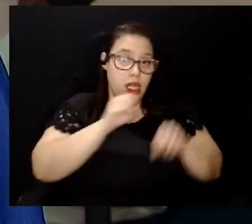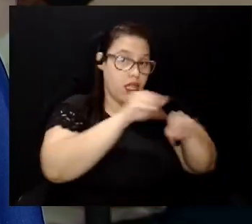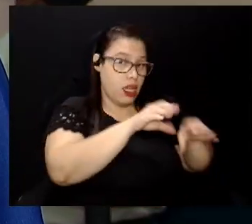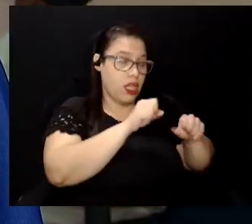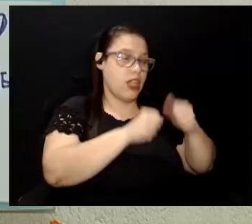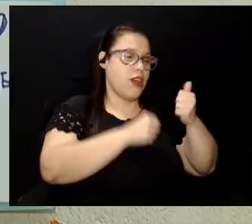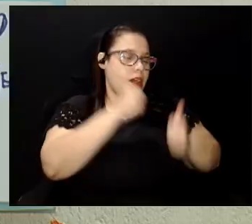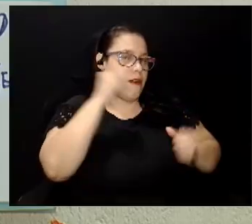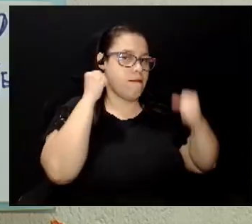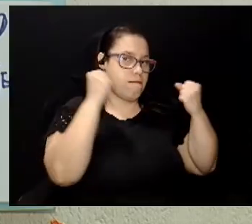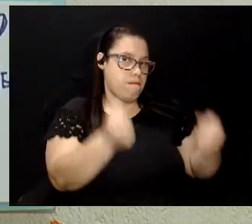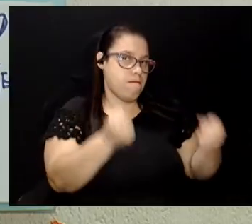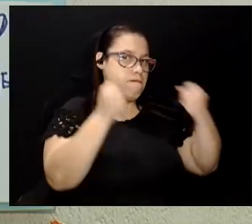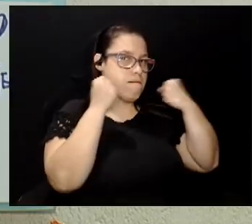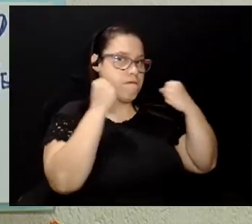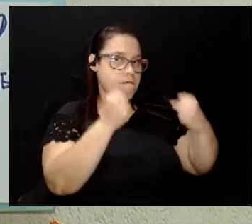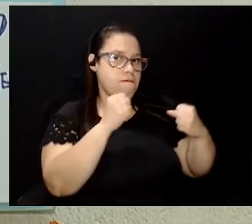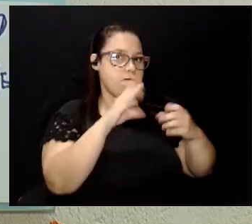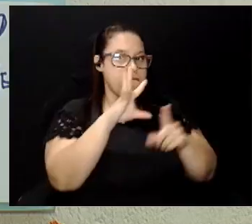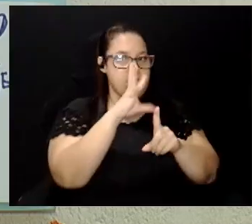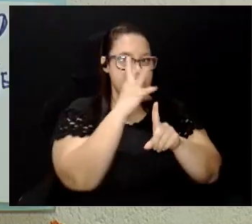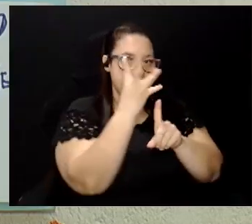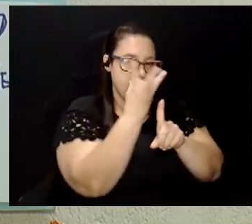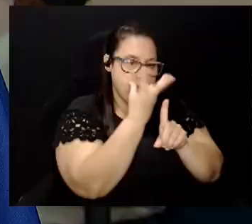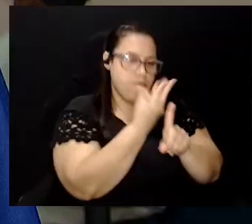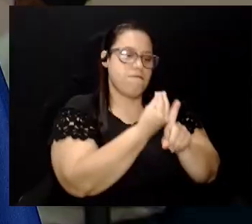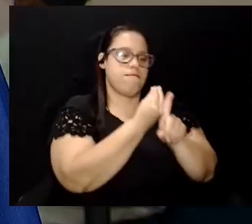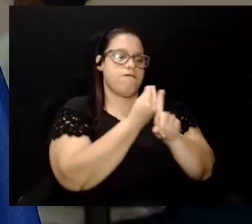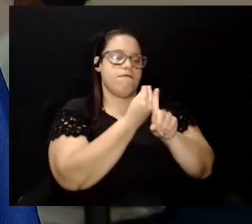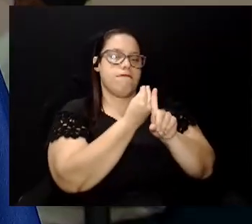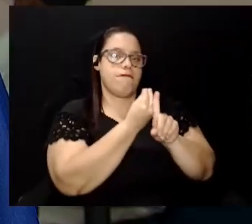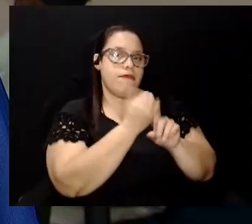Educação física, artes,